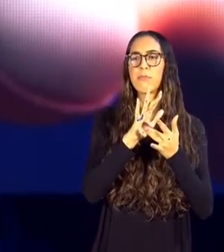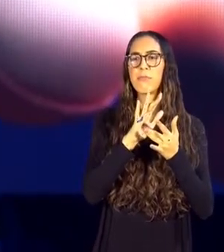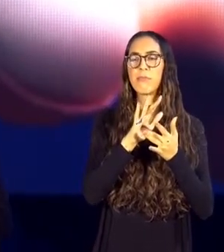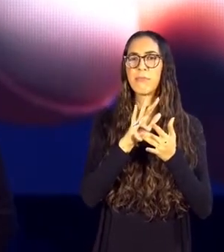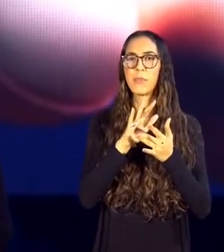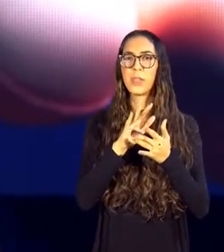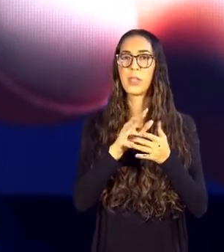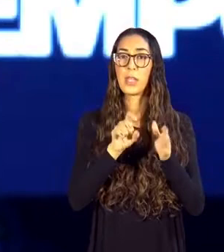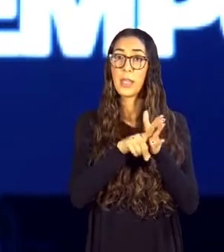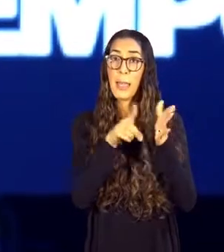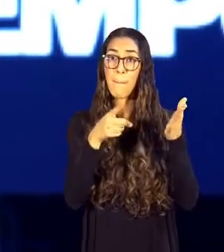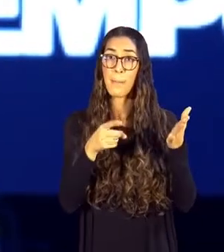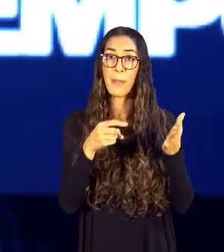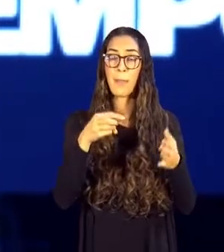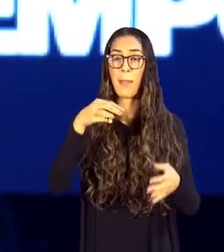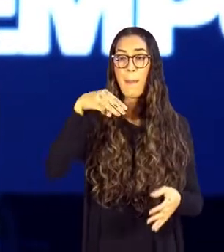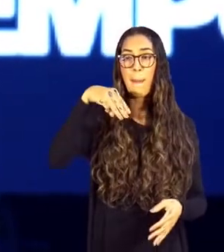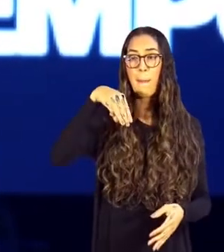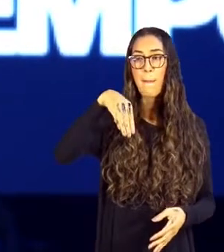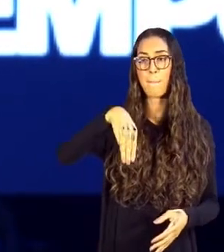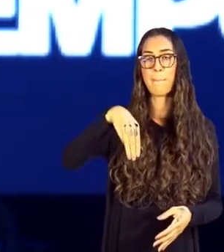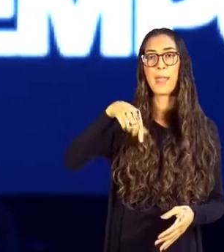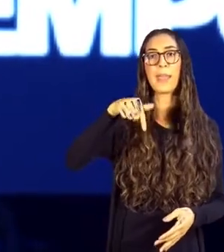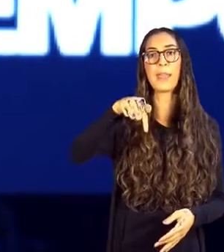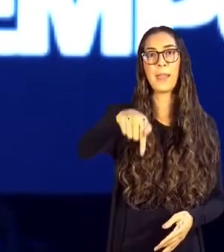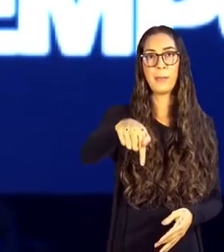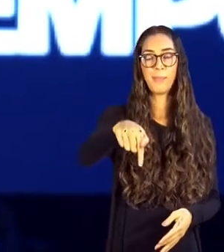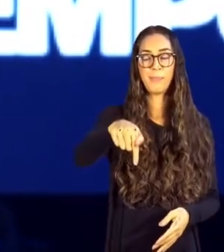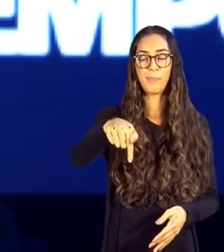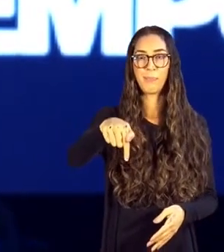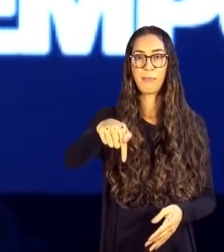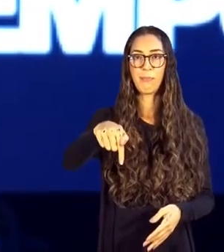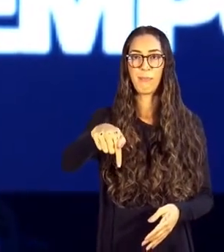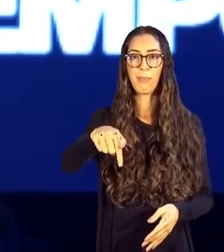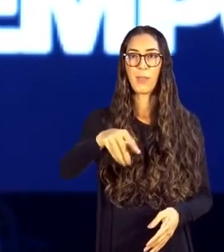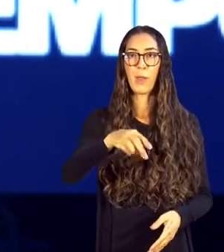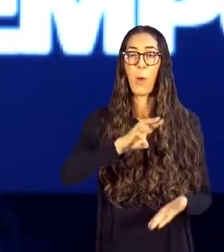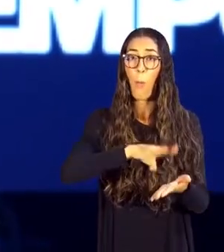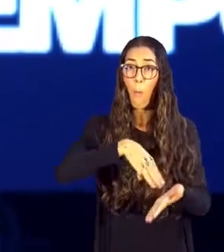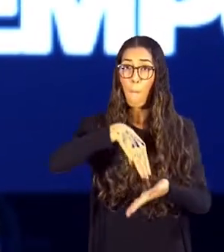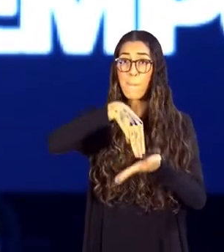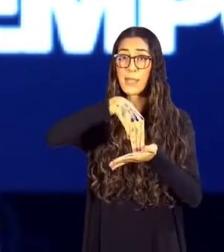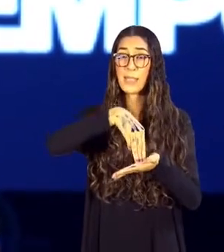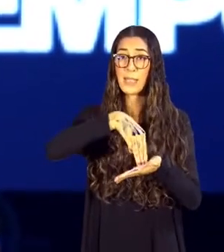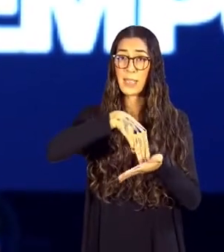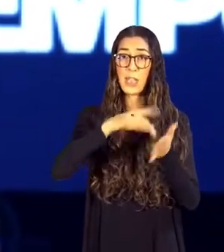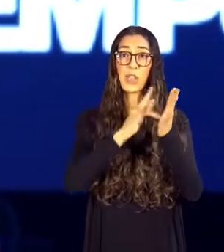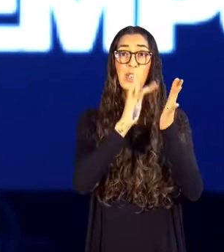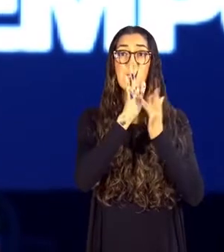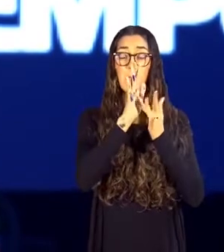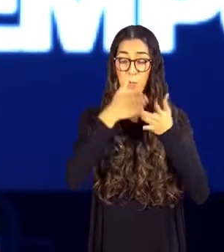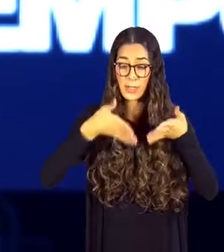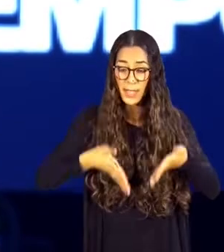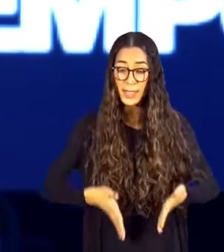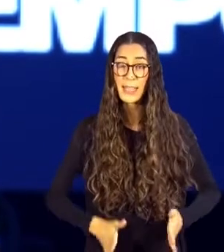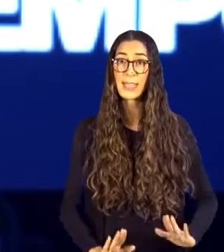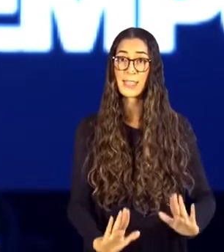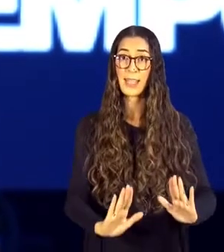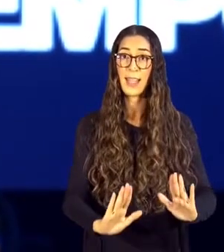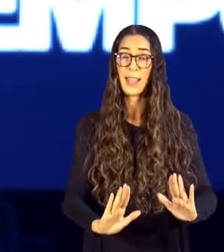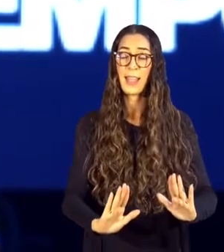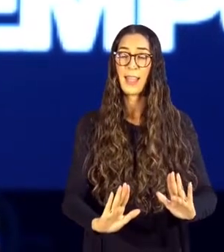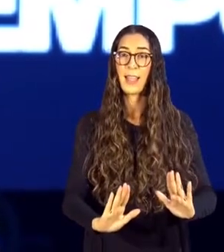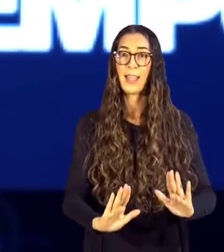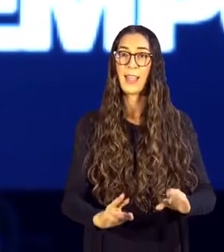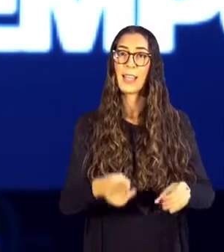Miqueias disse assim, ó, que o Messias nascerá em Belém. Onde Jesus nasceu? Belém, se